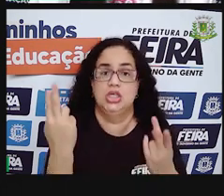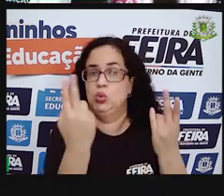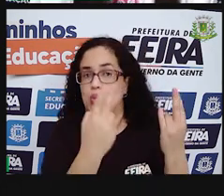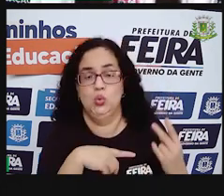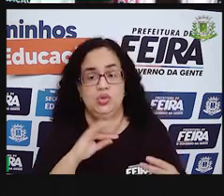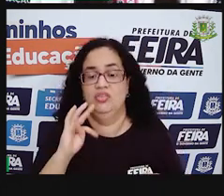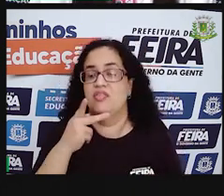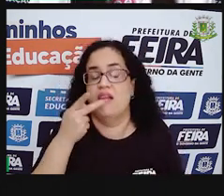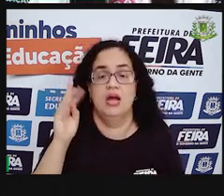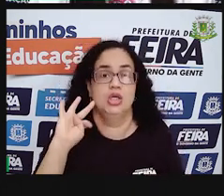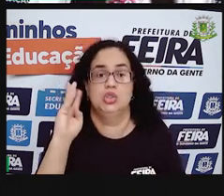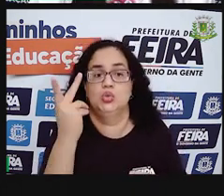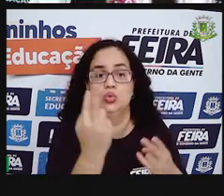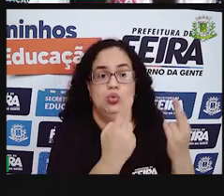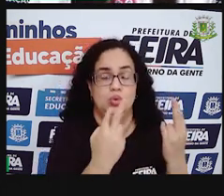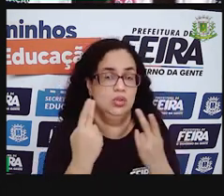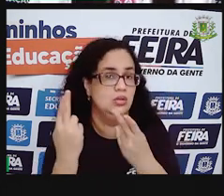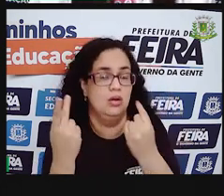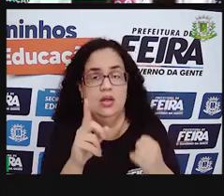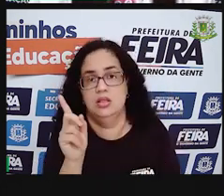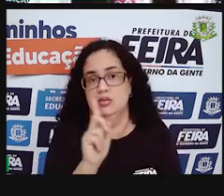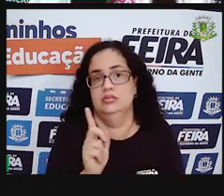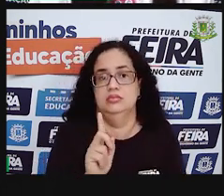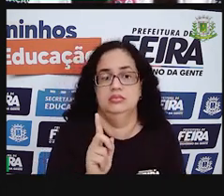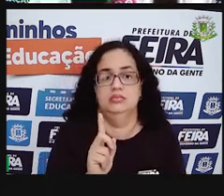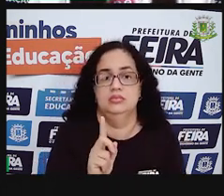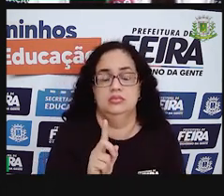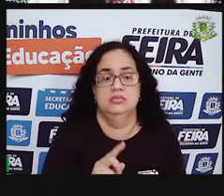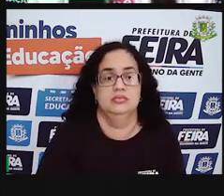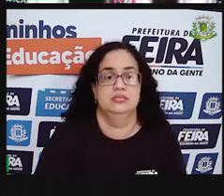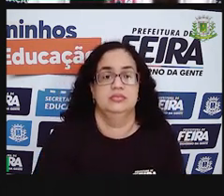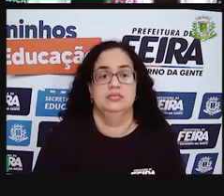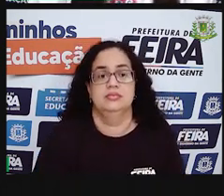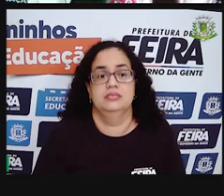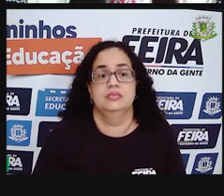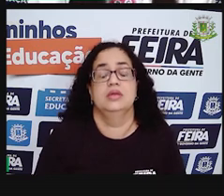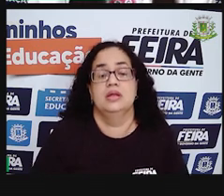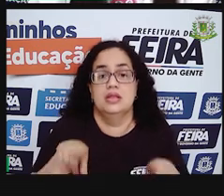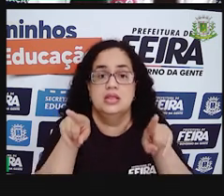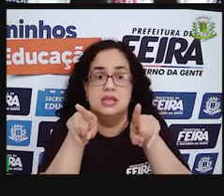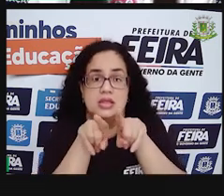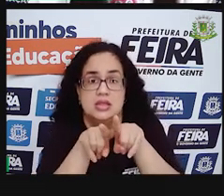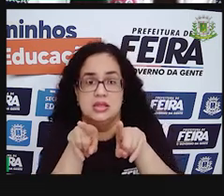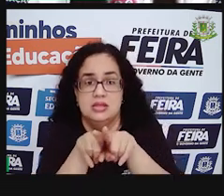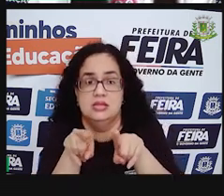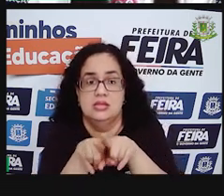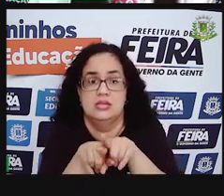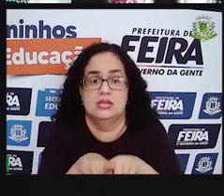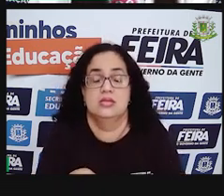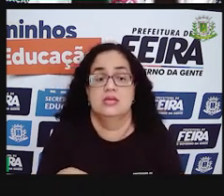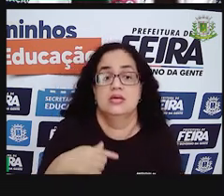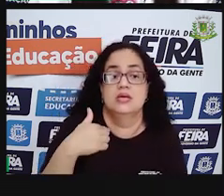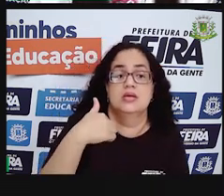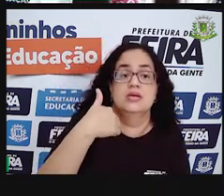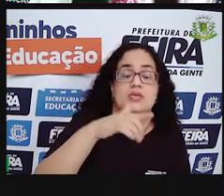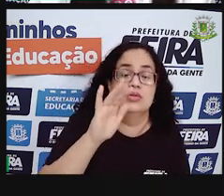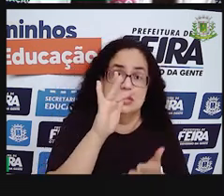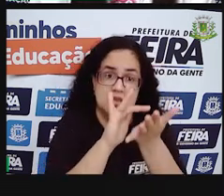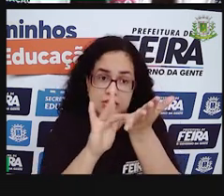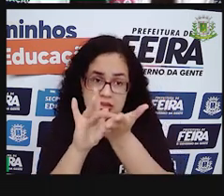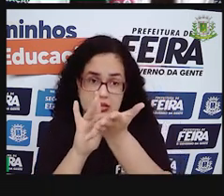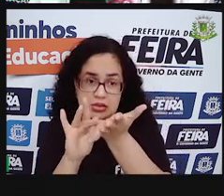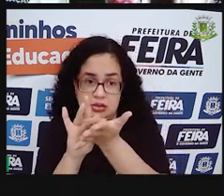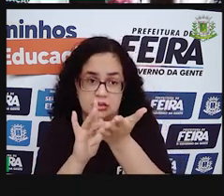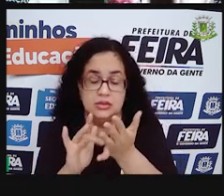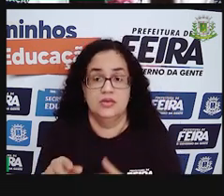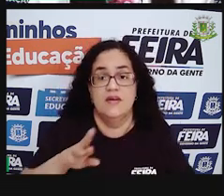homogeneizar, né? Achar que é tudo igual, porque não são todos iguais. E também serve, então, para os ciganos.